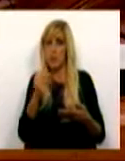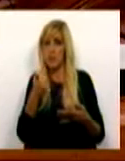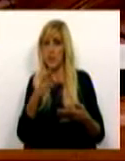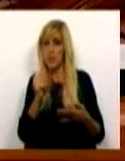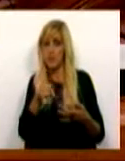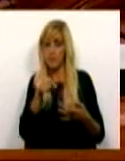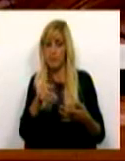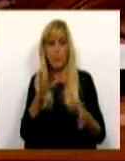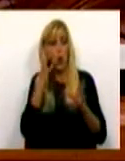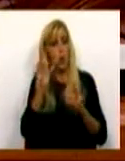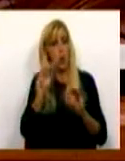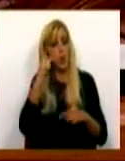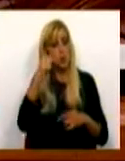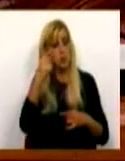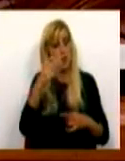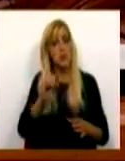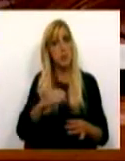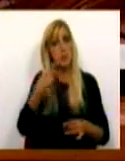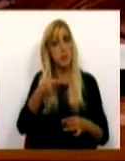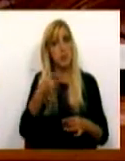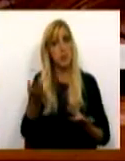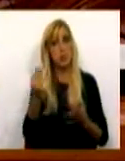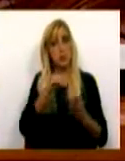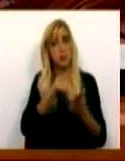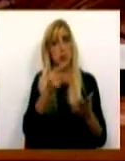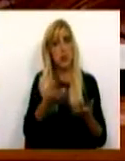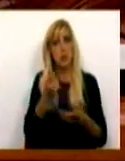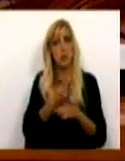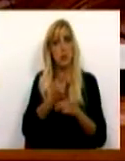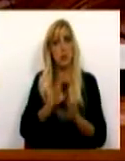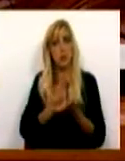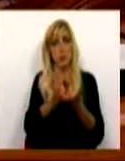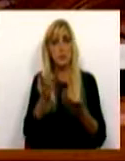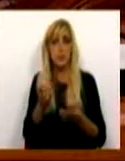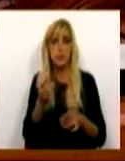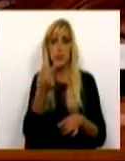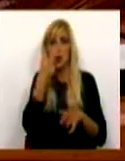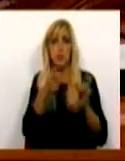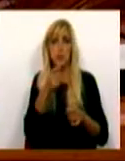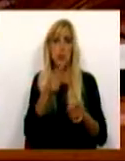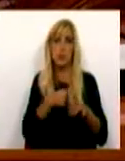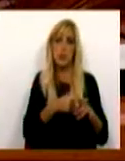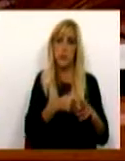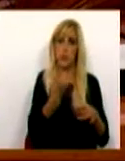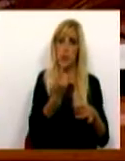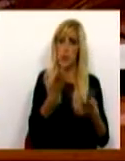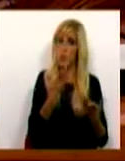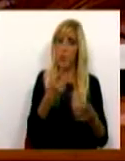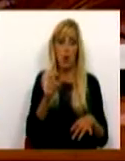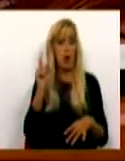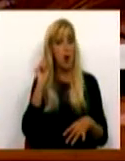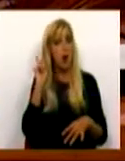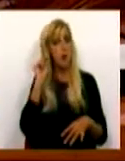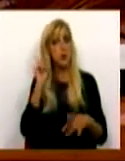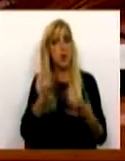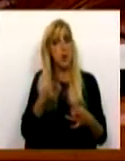merecer especiais cuidados, primeiro porque a colocação de produtos financeiros próprios ou de partes interessadas foi uma das fontes fundamentais, se não